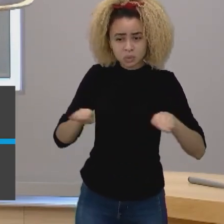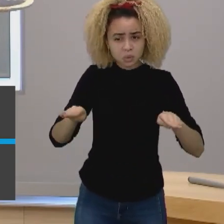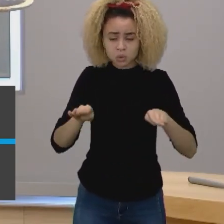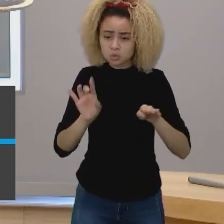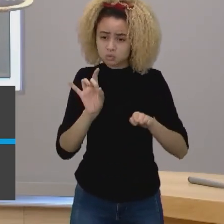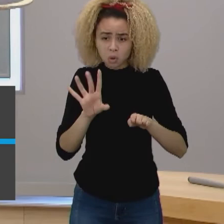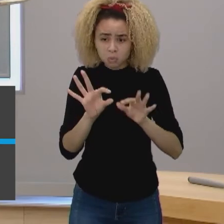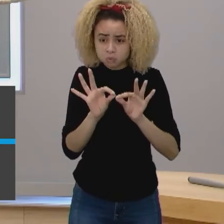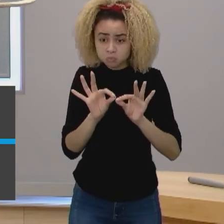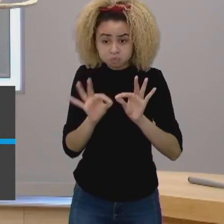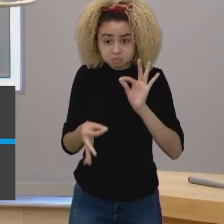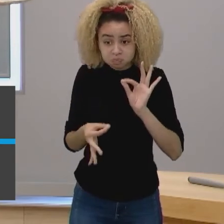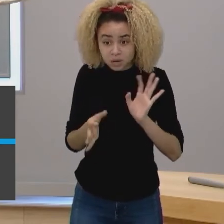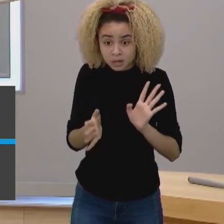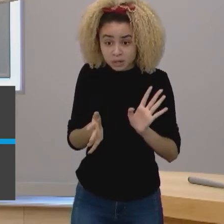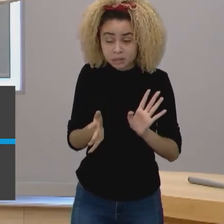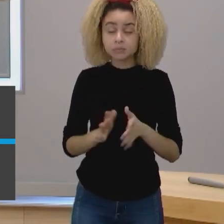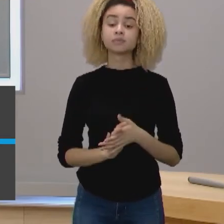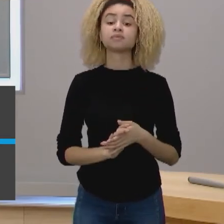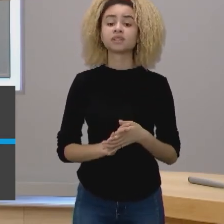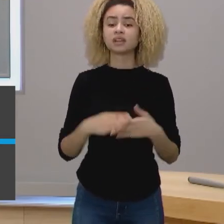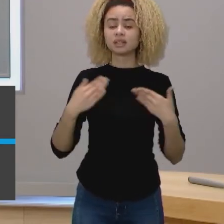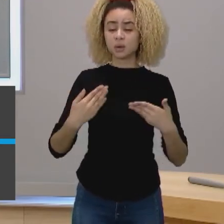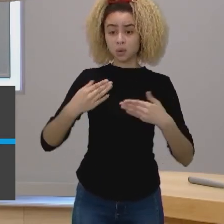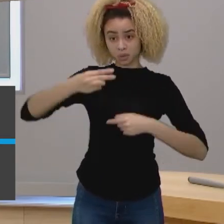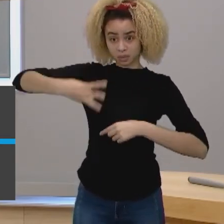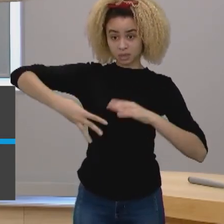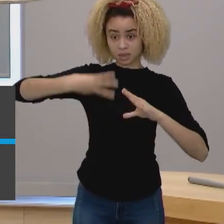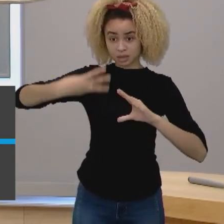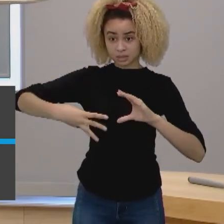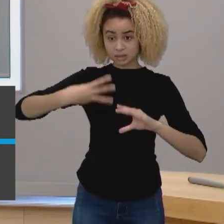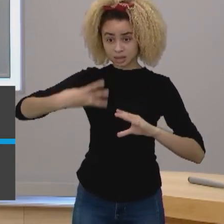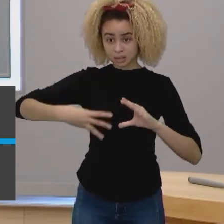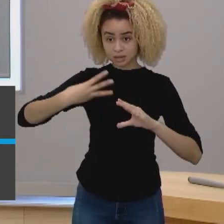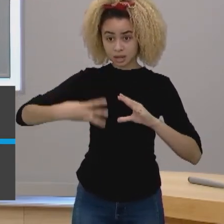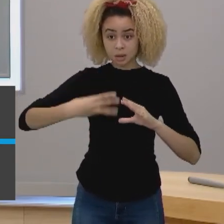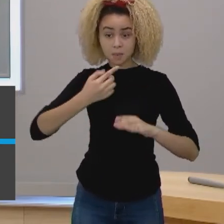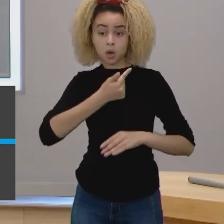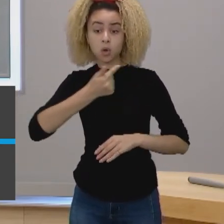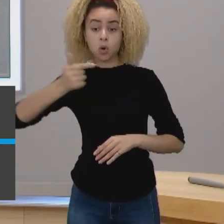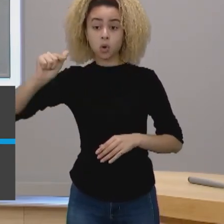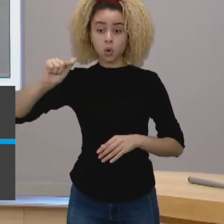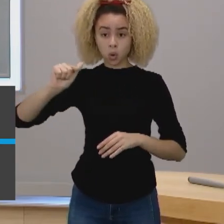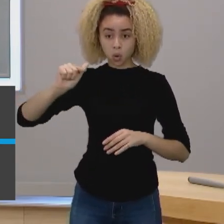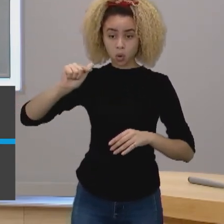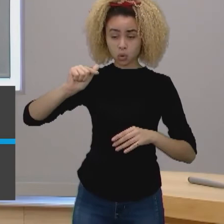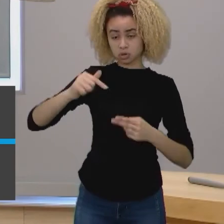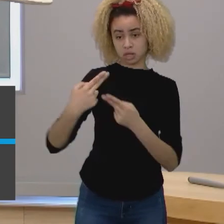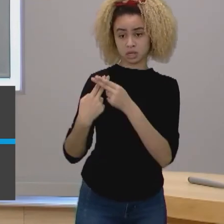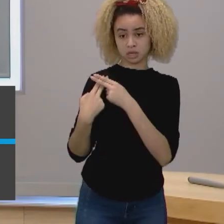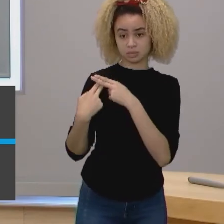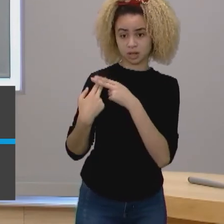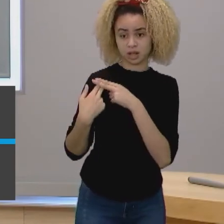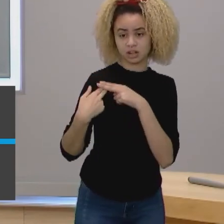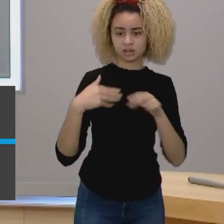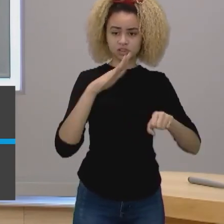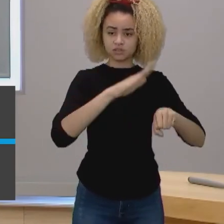necessário, né? E ela vai terceirizar, ou seja, ela vai delegar para outros a responsabilidade